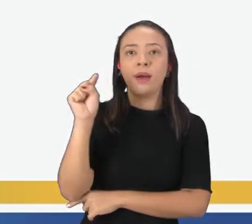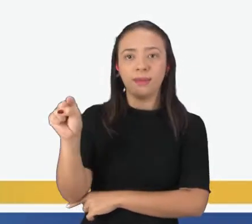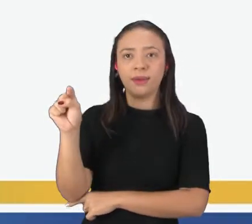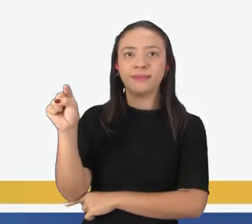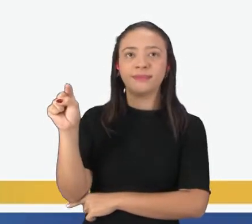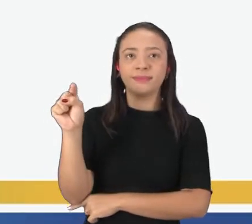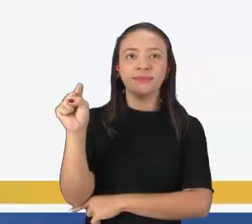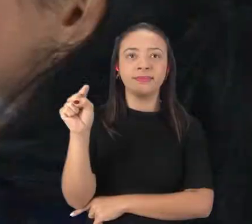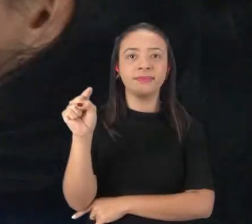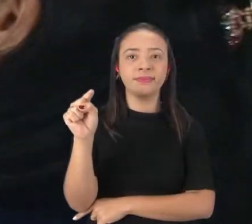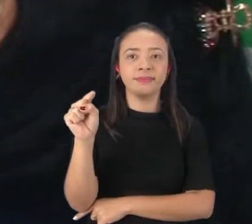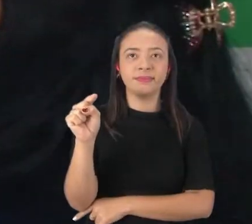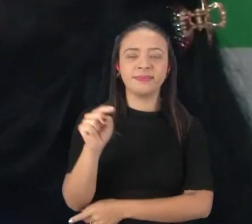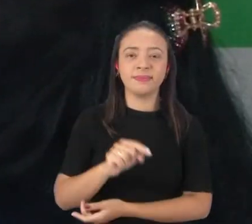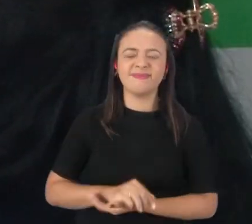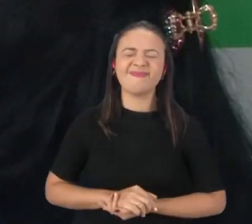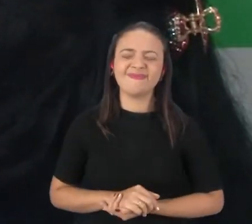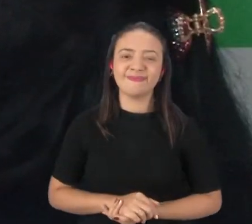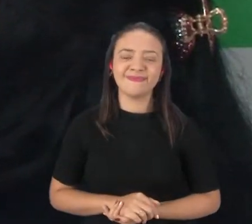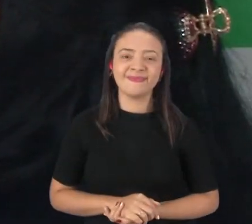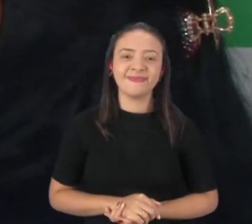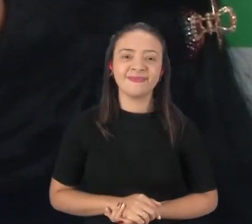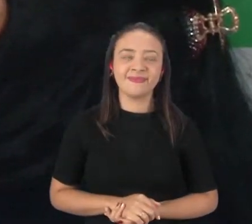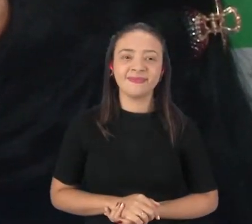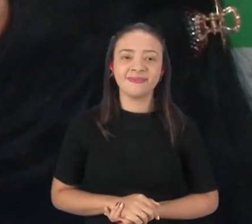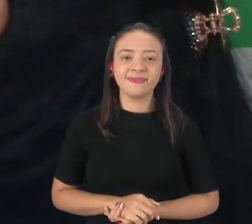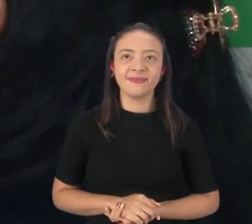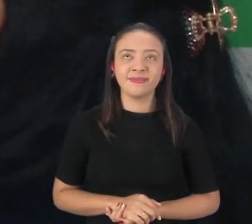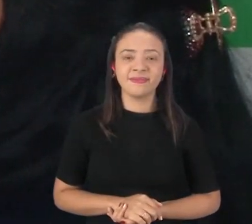a reticência, né?